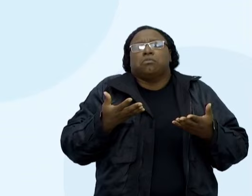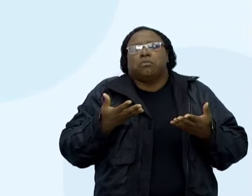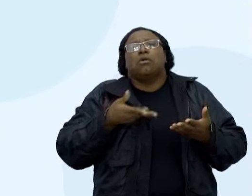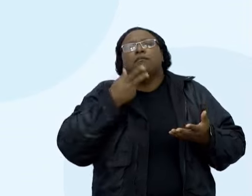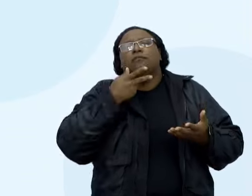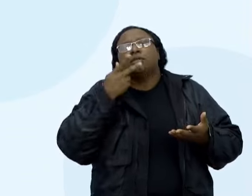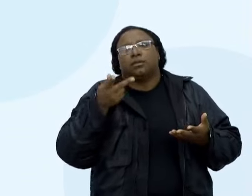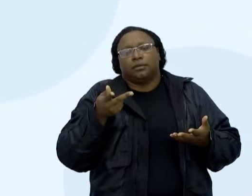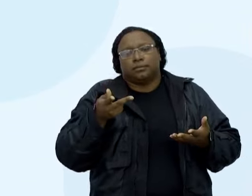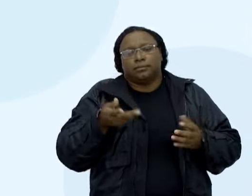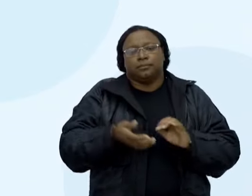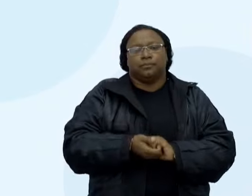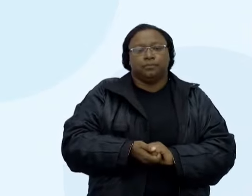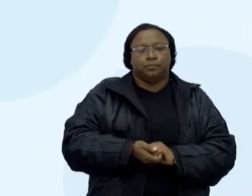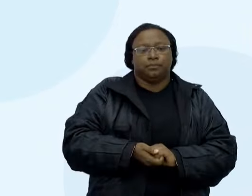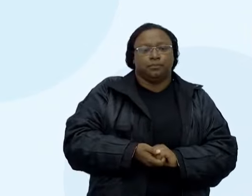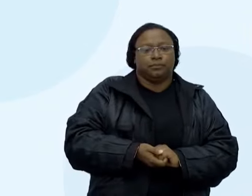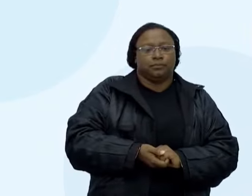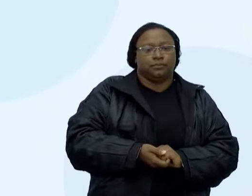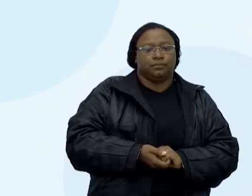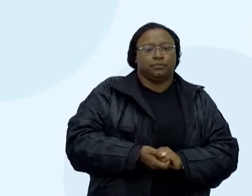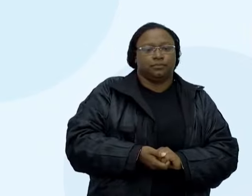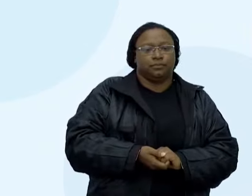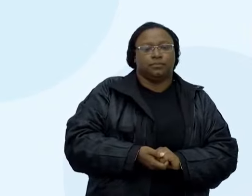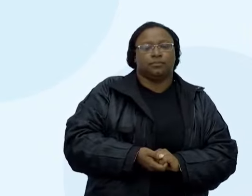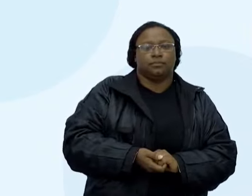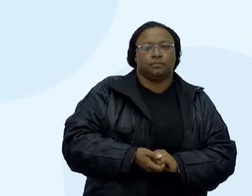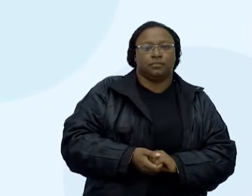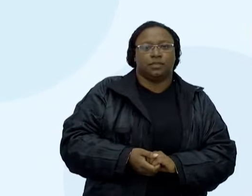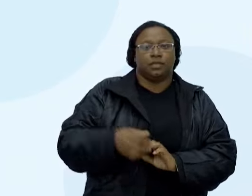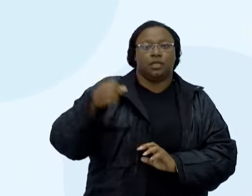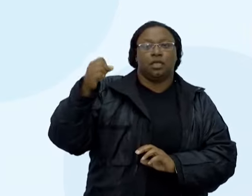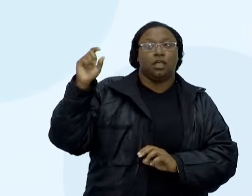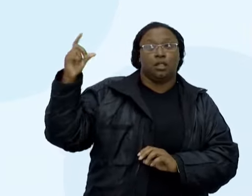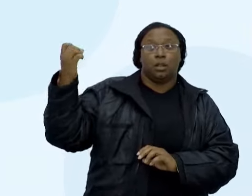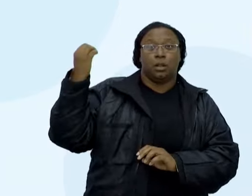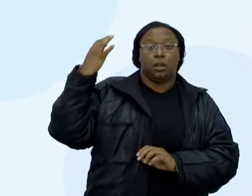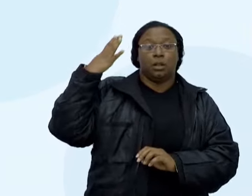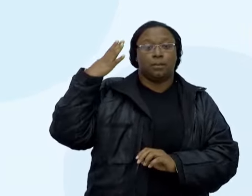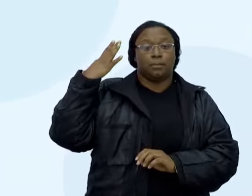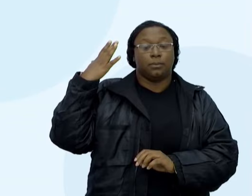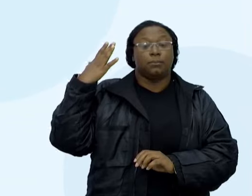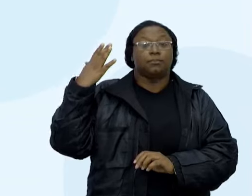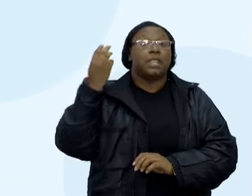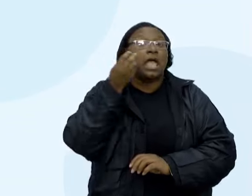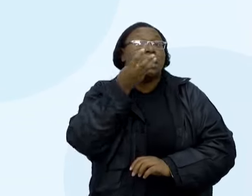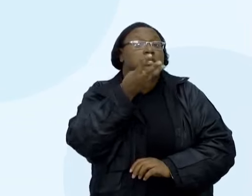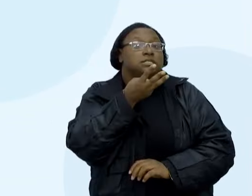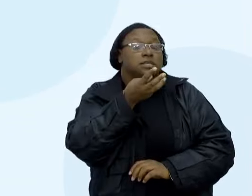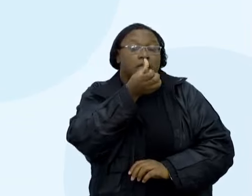fluxo luminoso de uma lâmpada de Moser, a gente falou que ia considerar quanto?